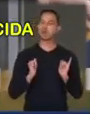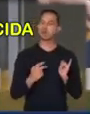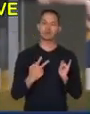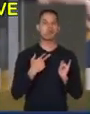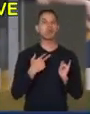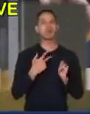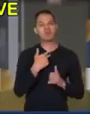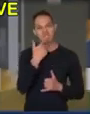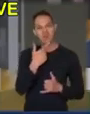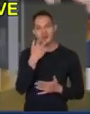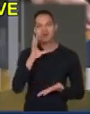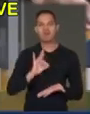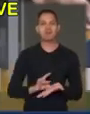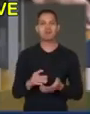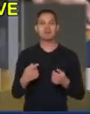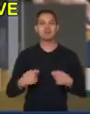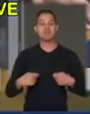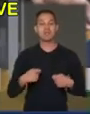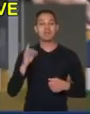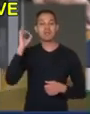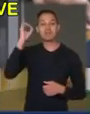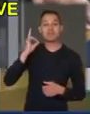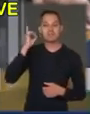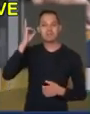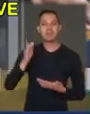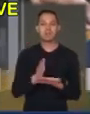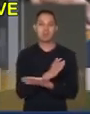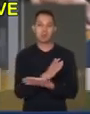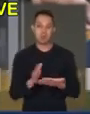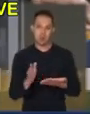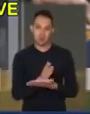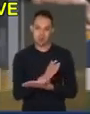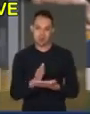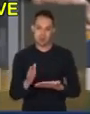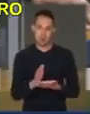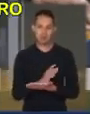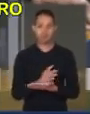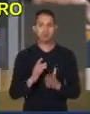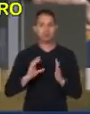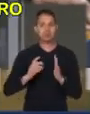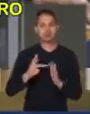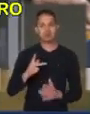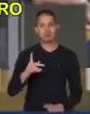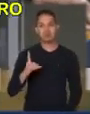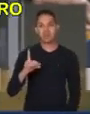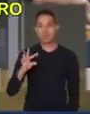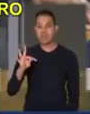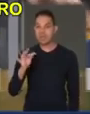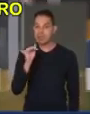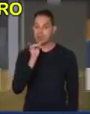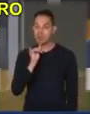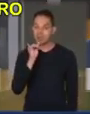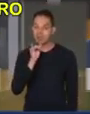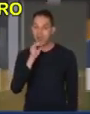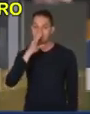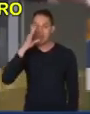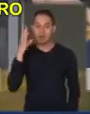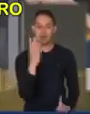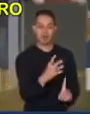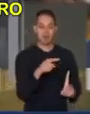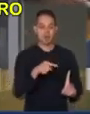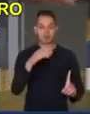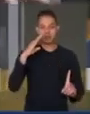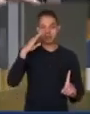restabelecida. Alguns deputados aqui, inclusive ouvi um deputado do PDT, acusando o presidente Bolsonaro pela situação